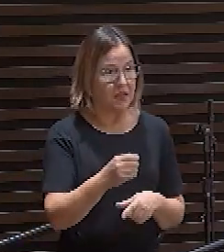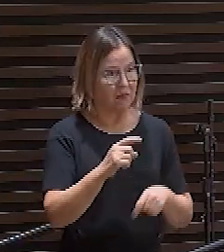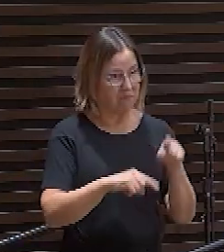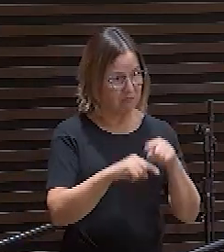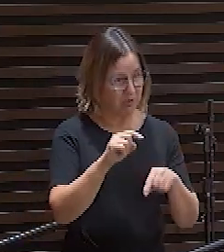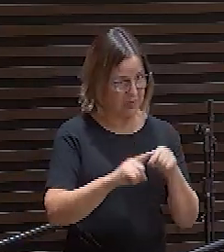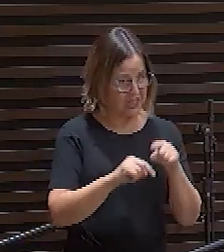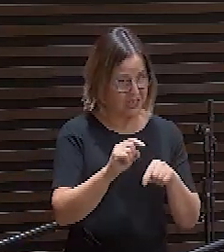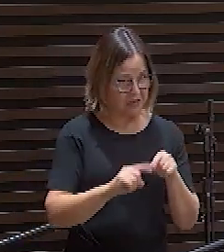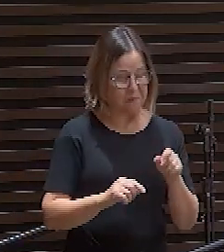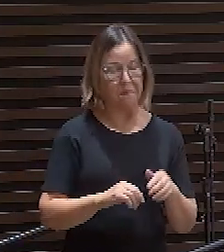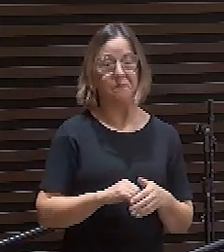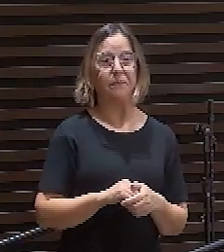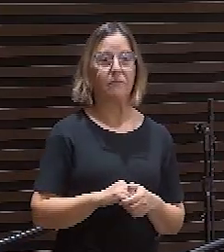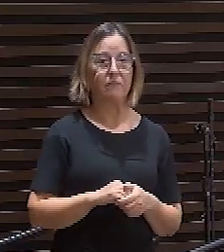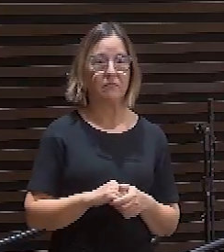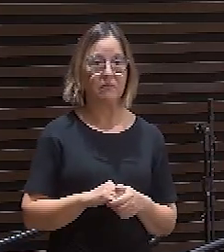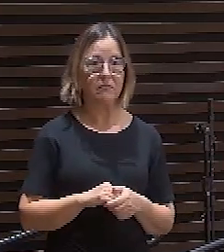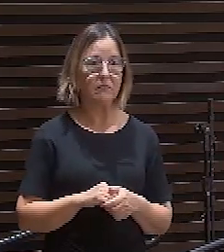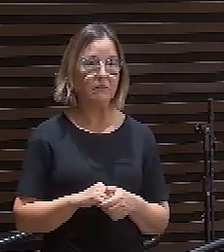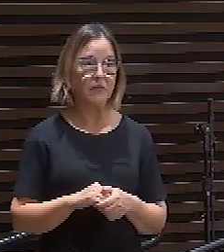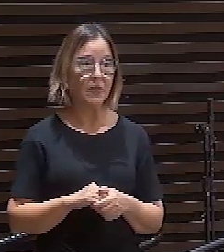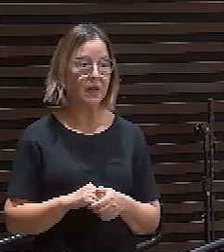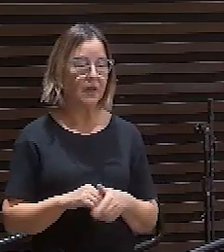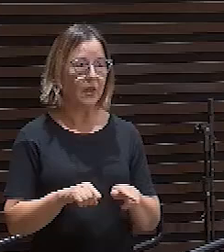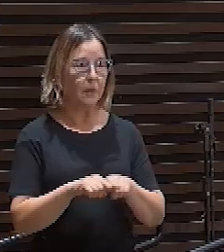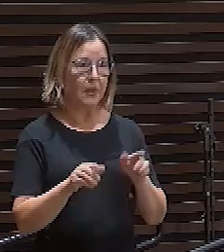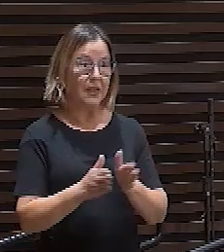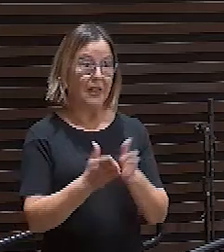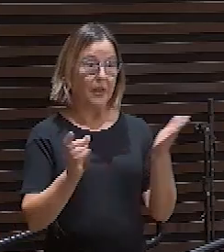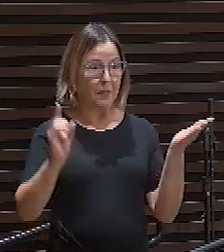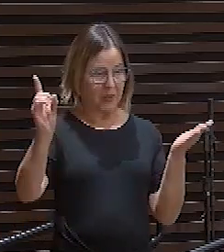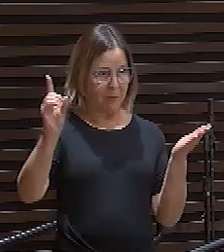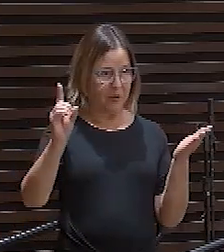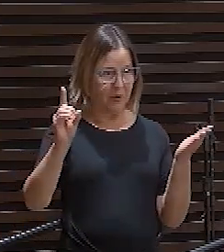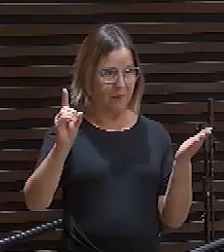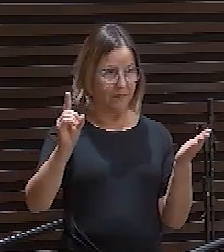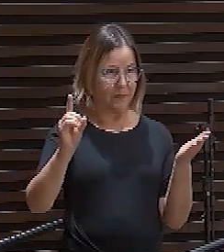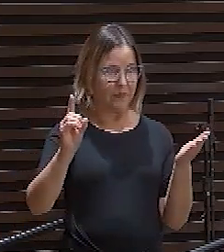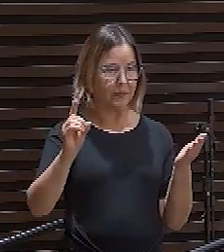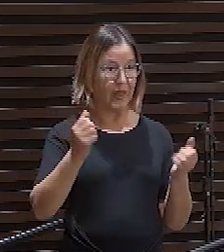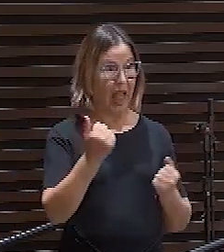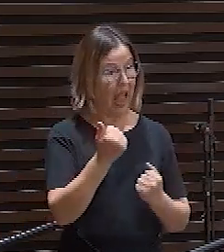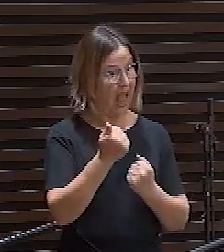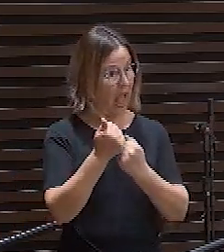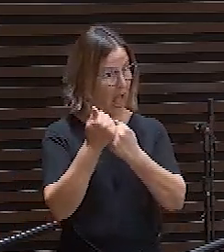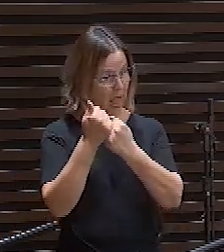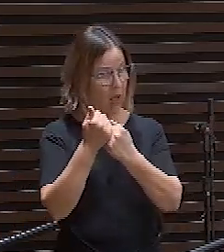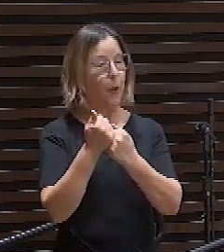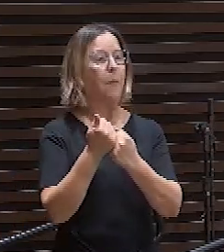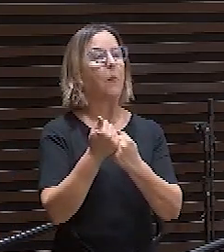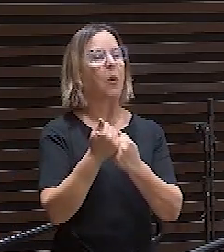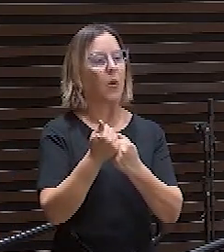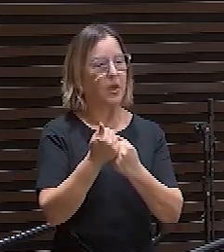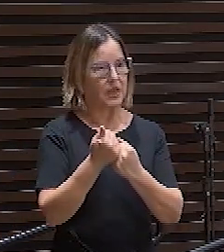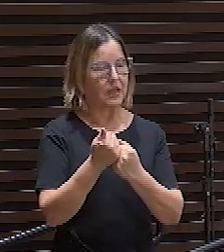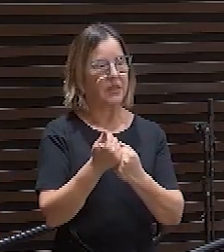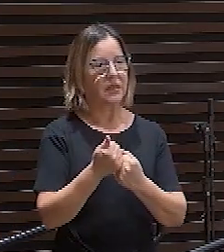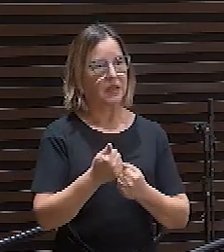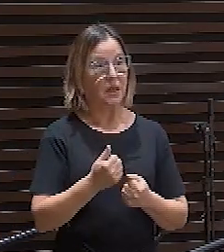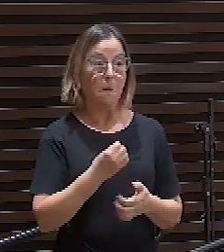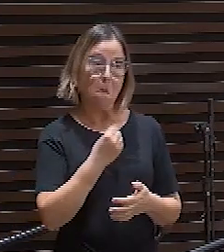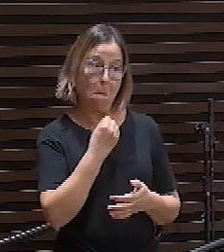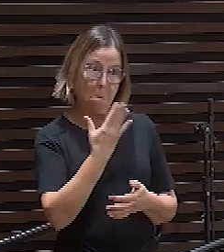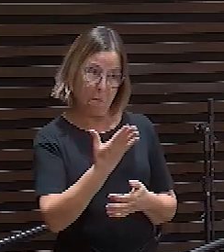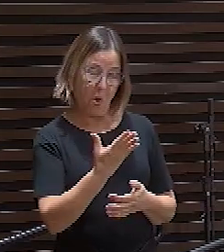E a Bíblia definitivamente apoia a ideia dos pais deixando os bens materiais para os filhos. Isso não é